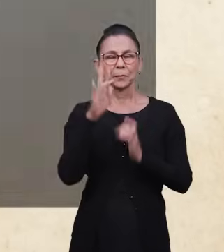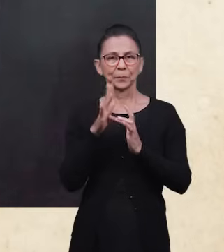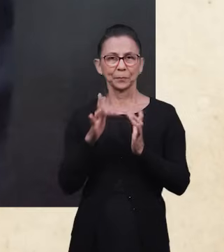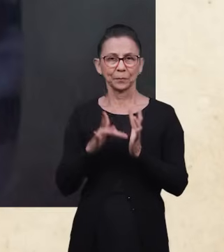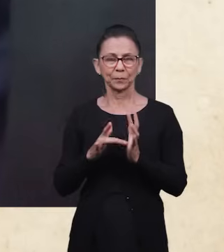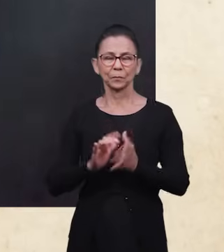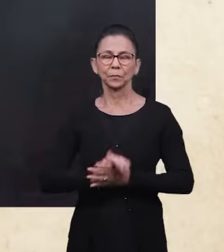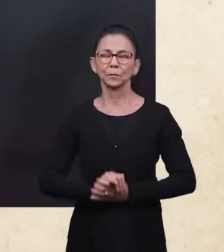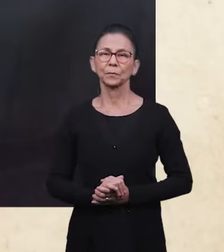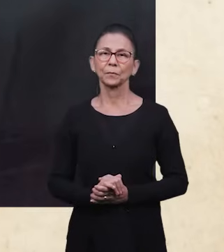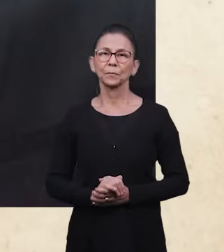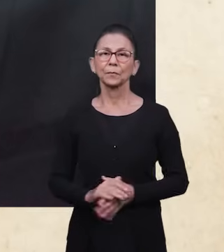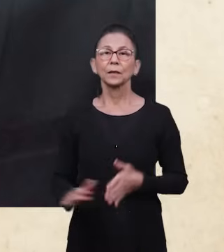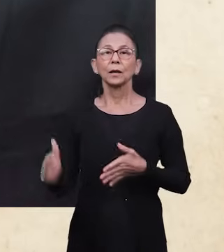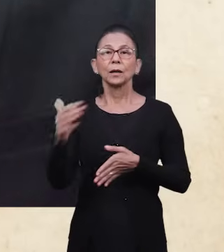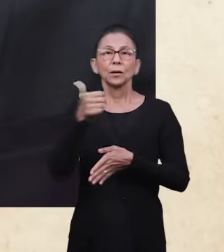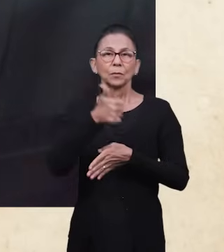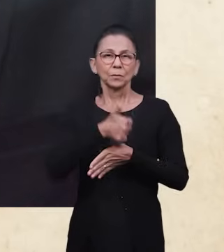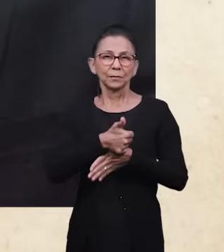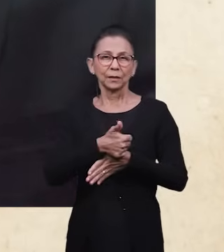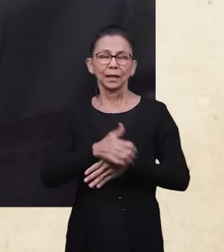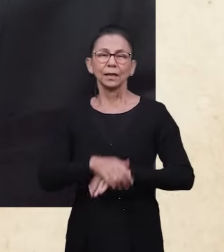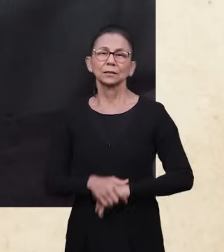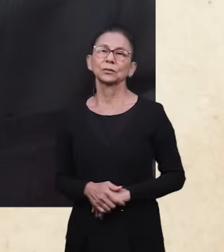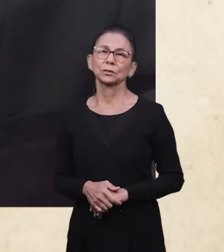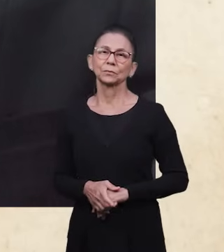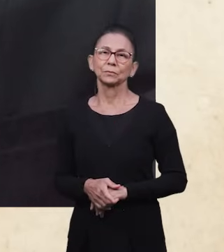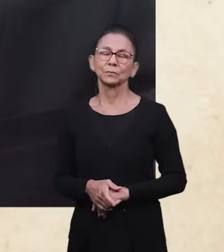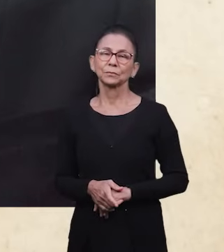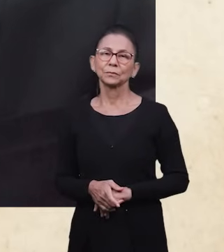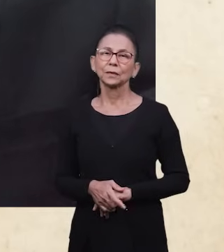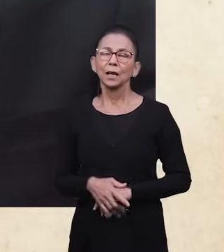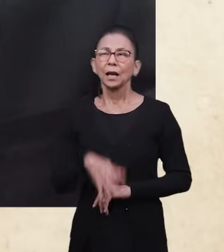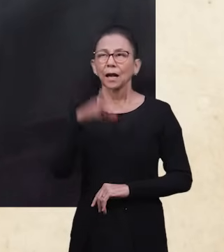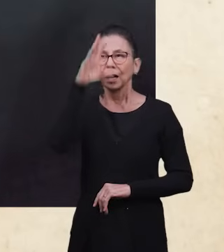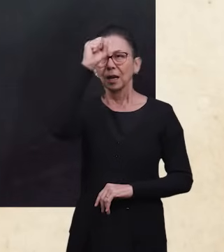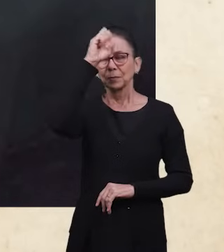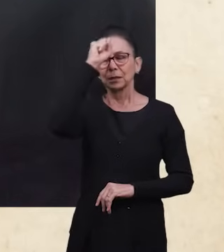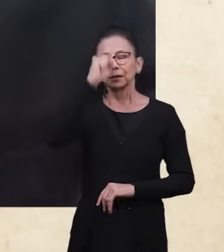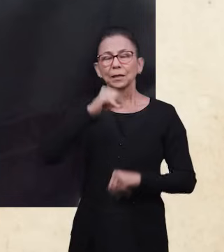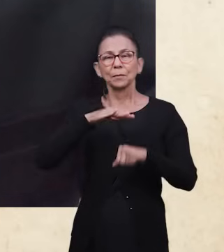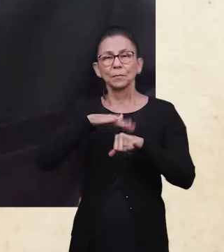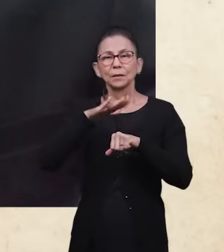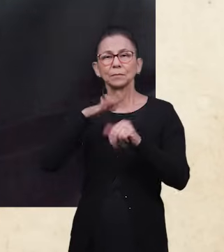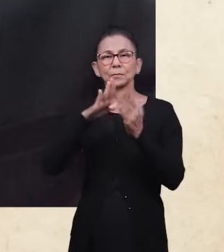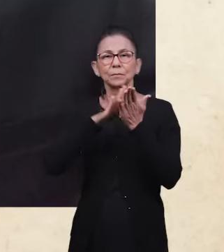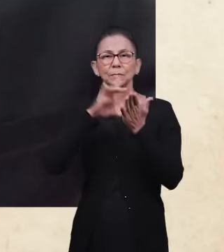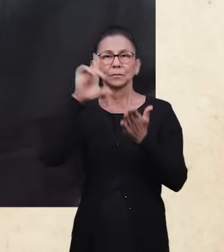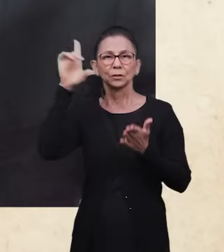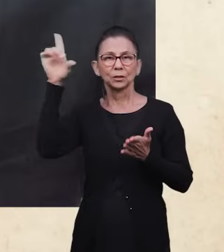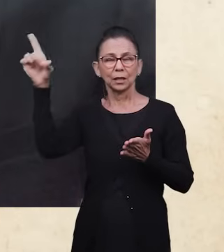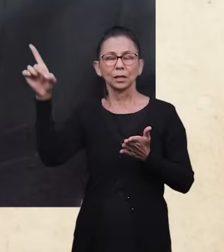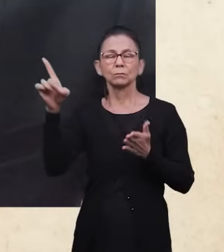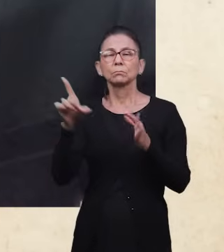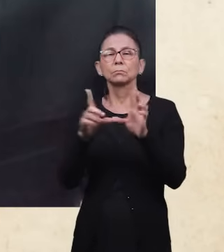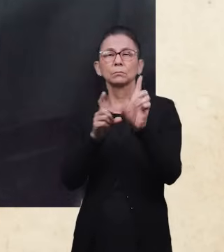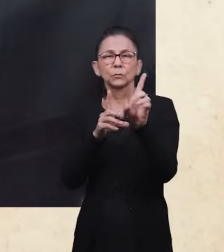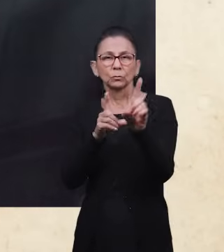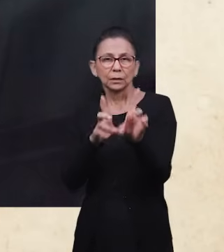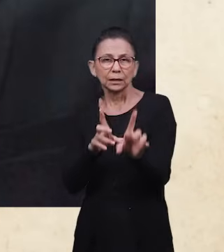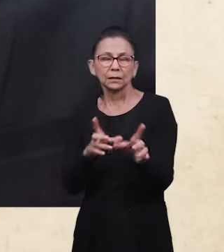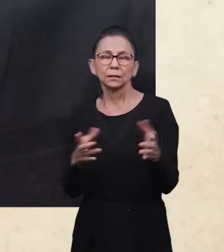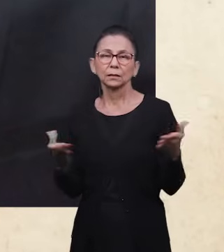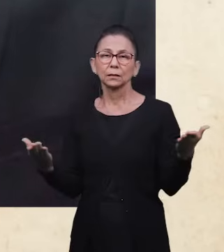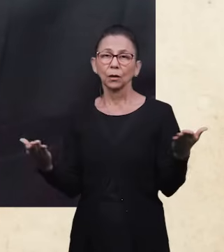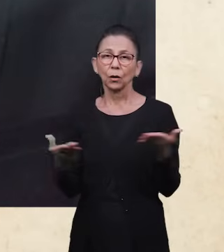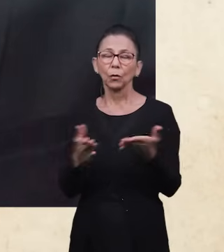A paz, Senhor Jesus, irmãos. É um privilégio, como jovens, aprendermos mais da palavra de Deus e das suas doutrinas. Para